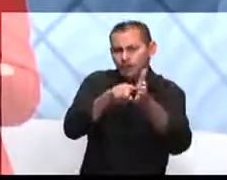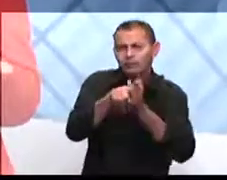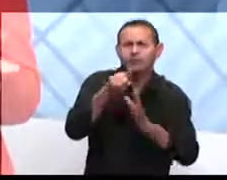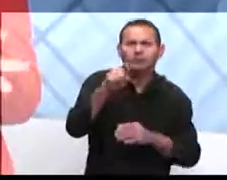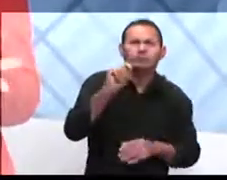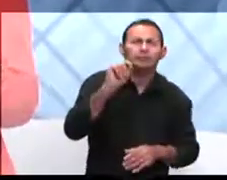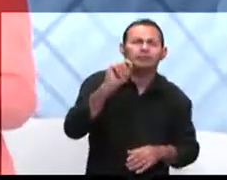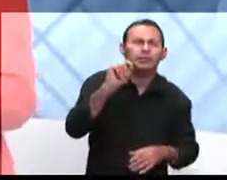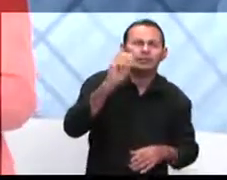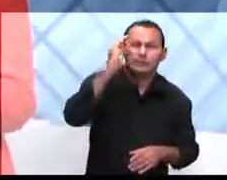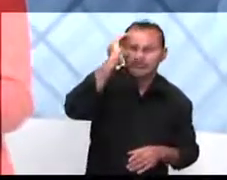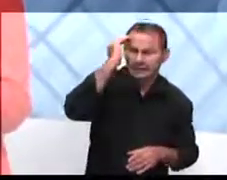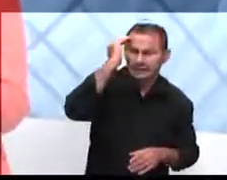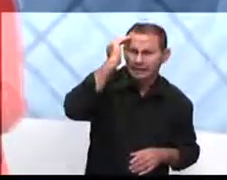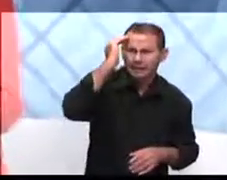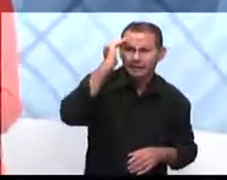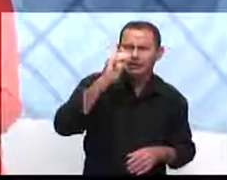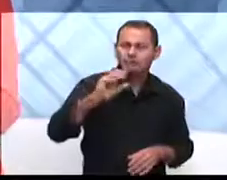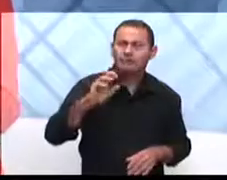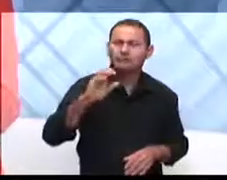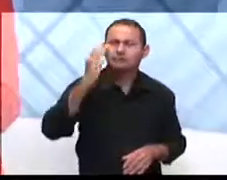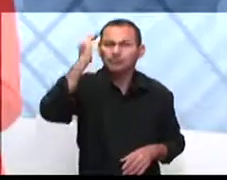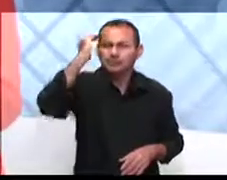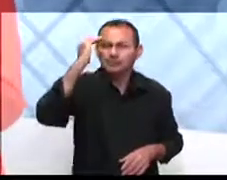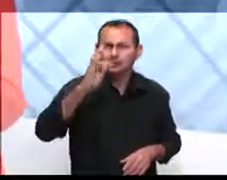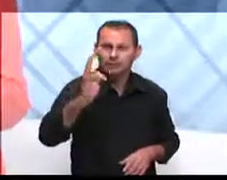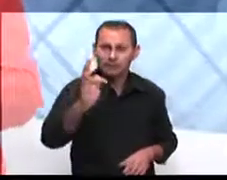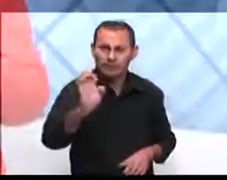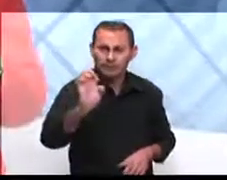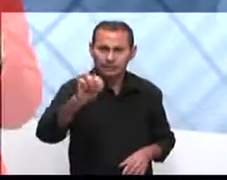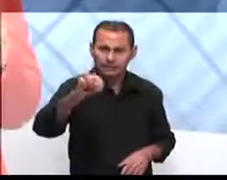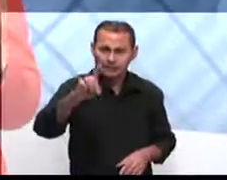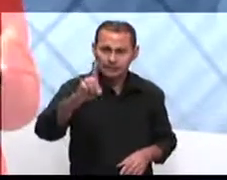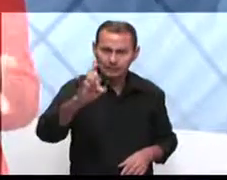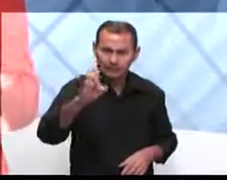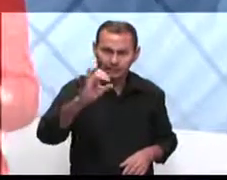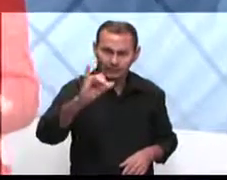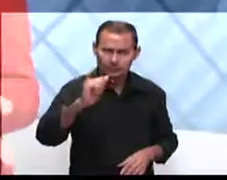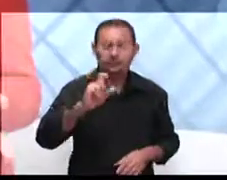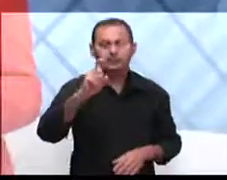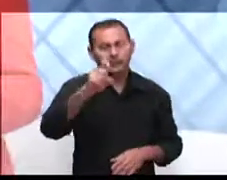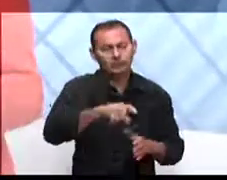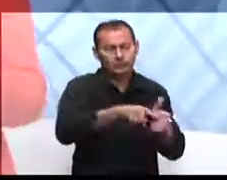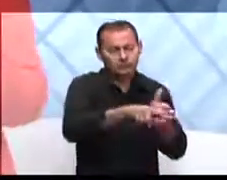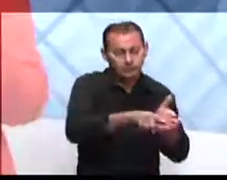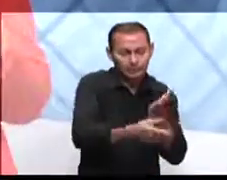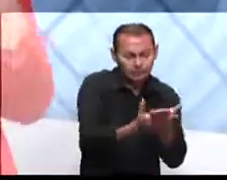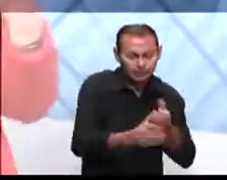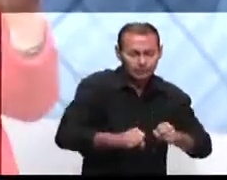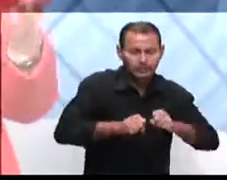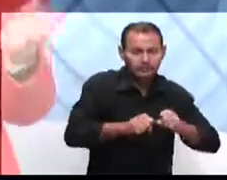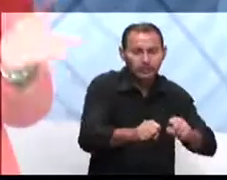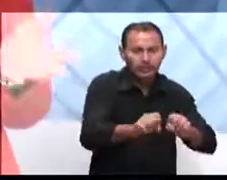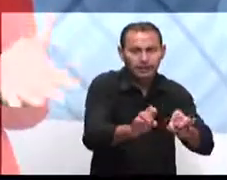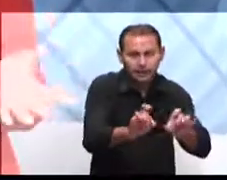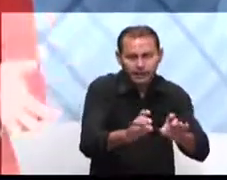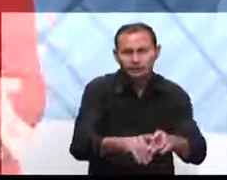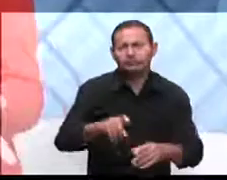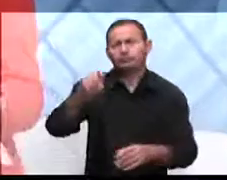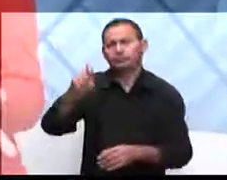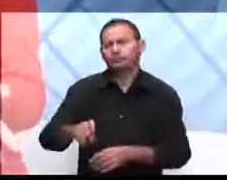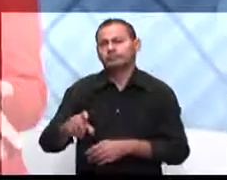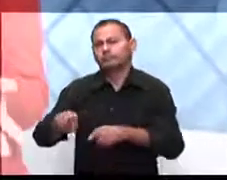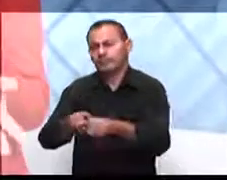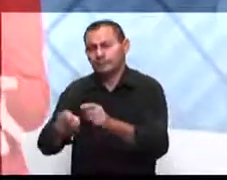vocês, o que vocês entendem por tendências, né? Seja em pesquisa mercadológica, seja na parte